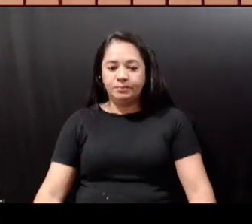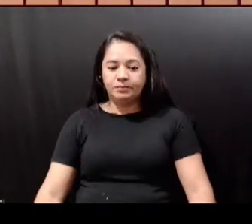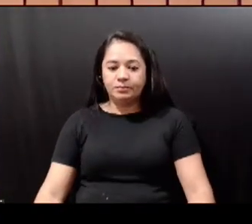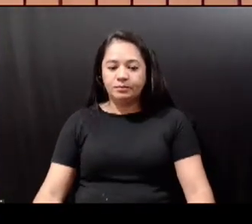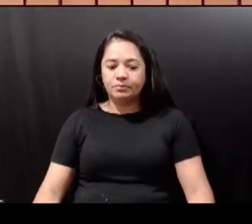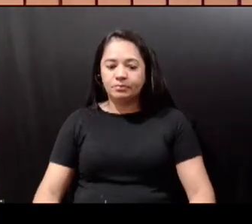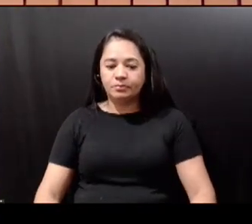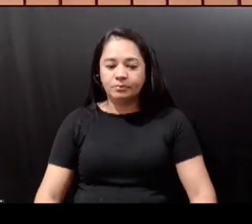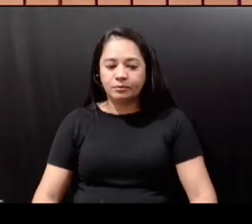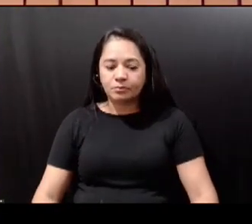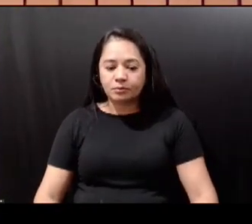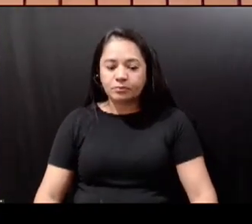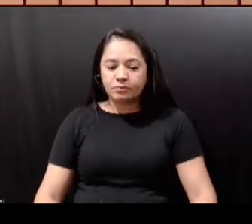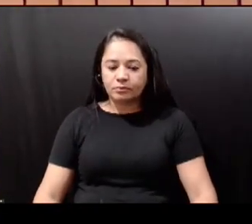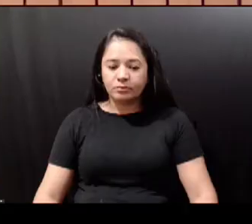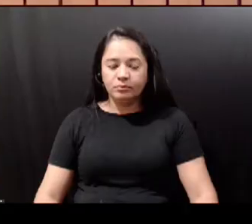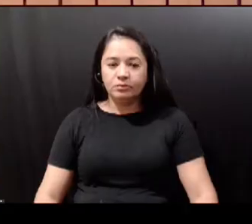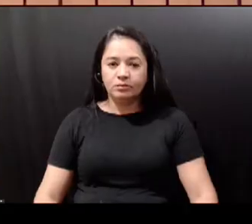Parabéns pela lei.